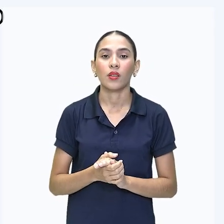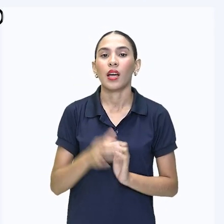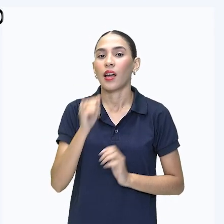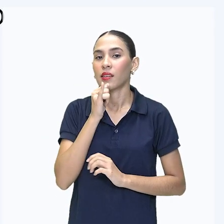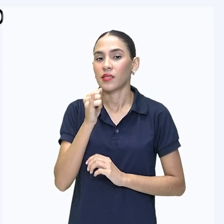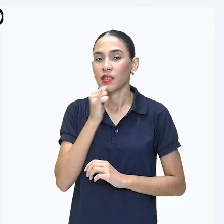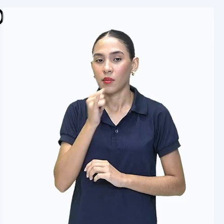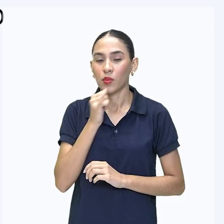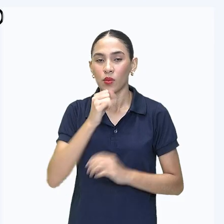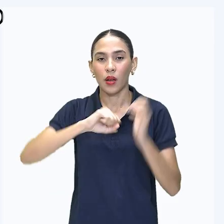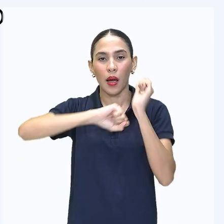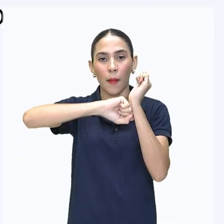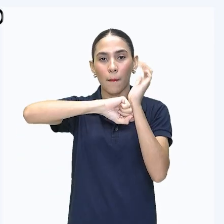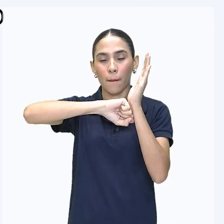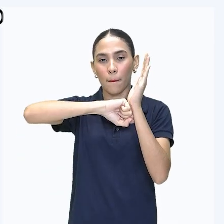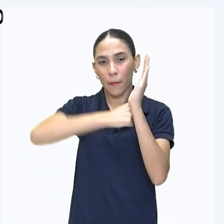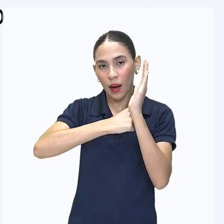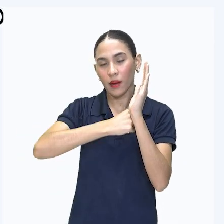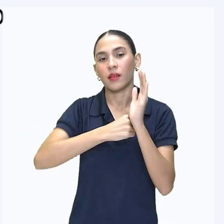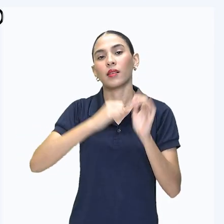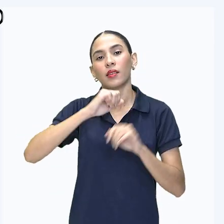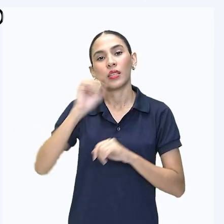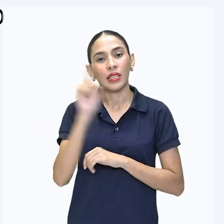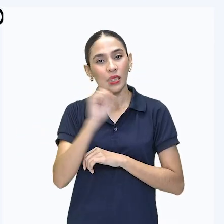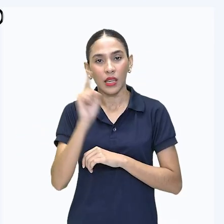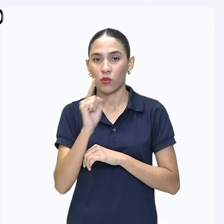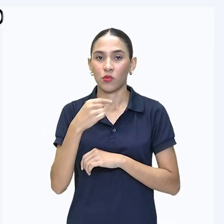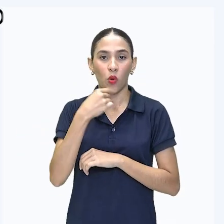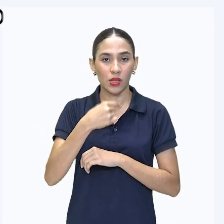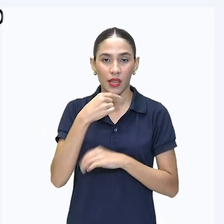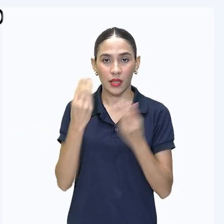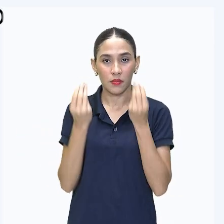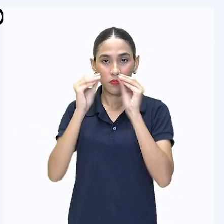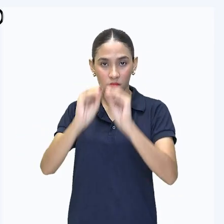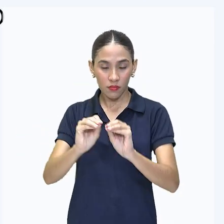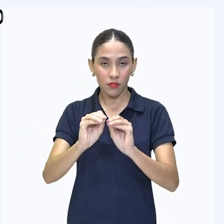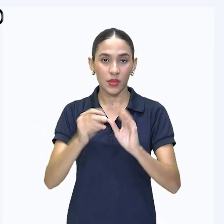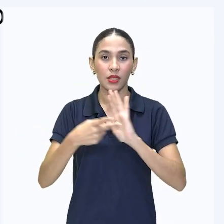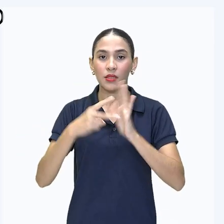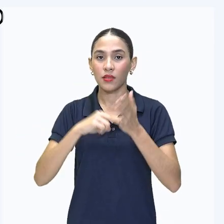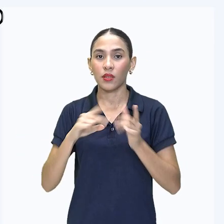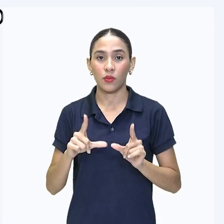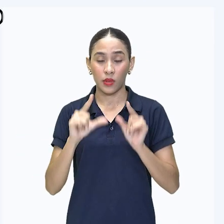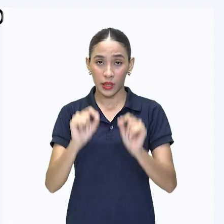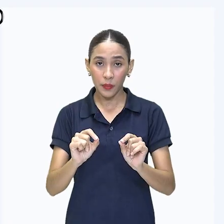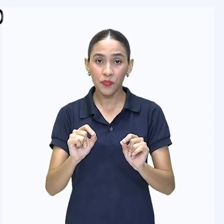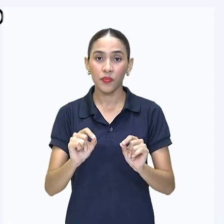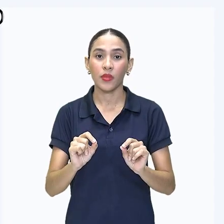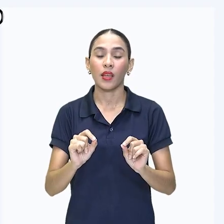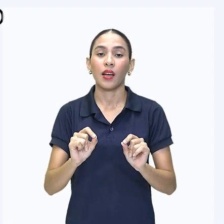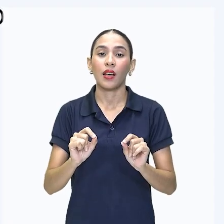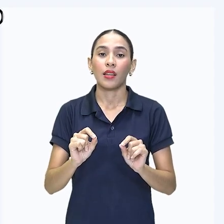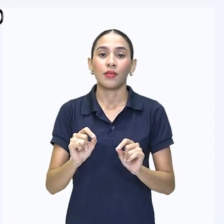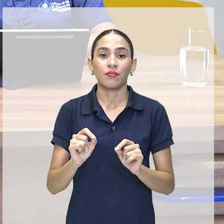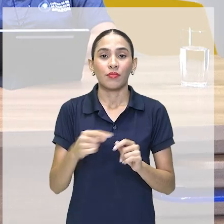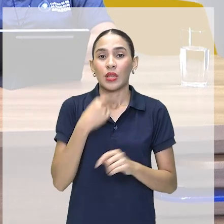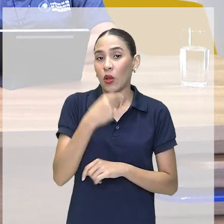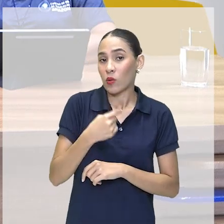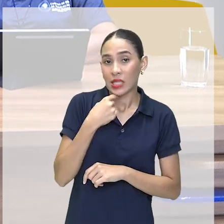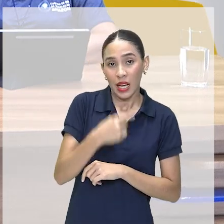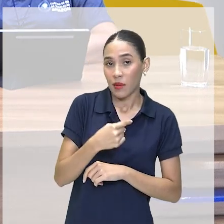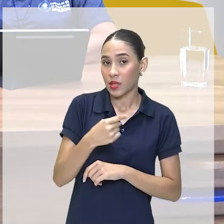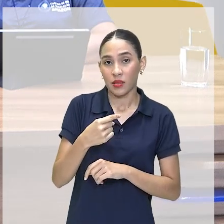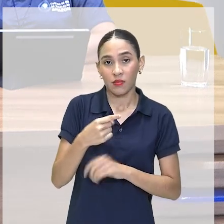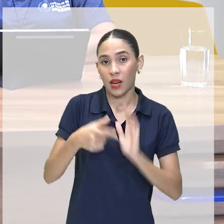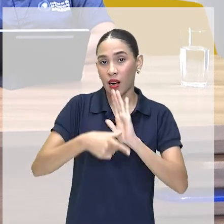as datas desses pontos serão bloqueados no diário e o lançamento não será necessário. Ou seja, né, a gente não sabe